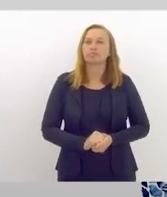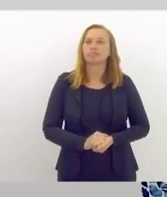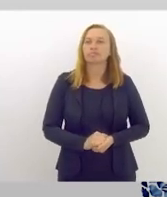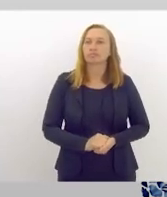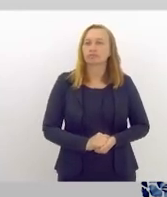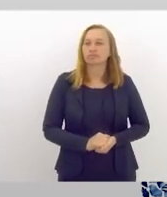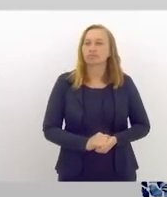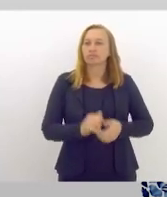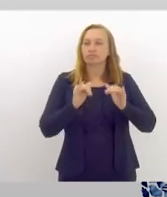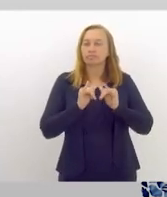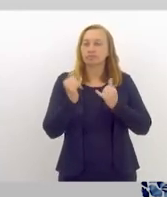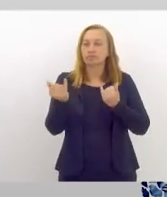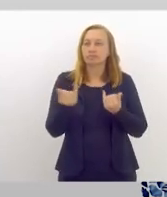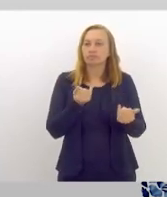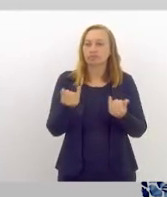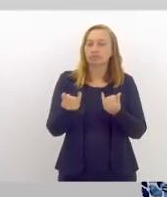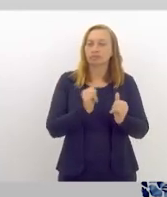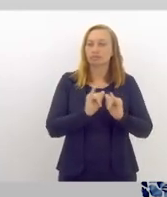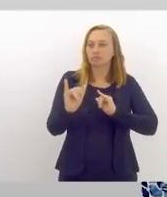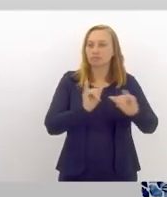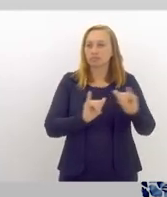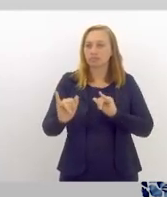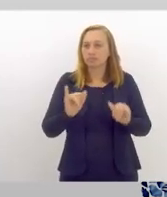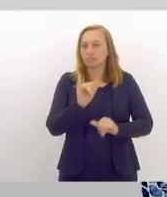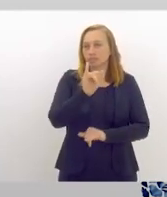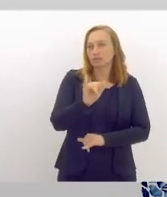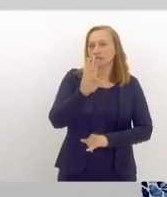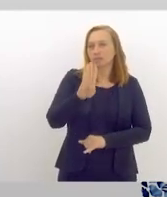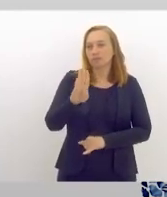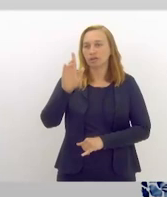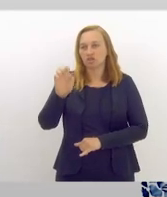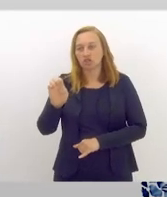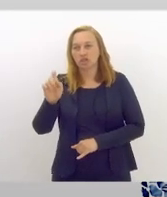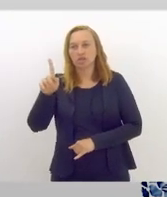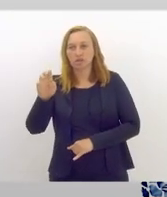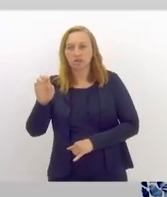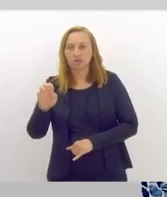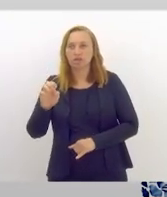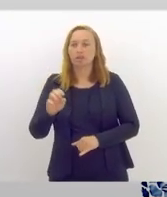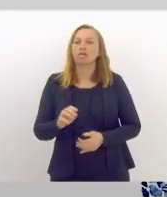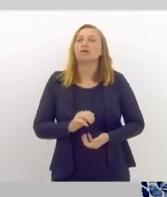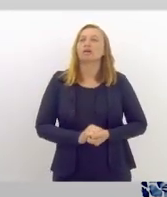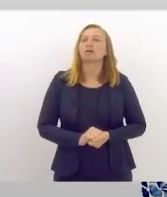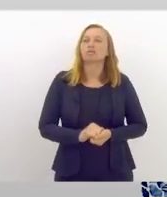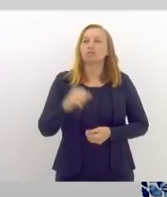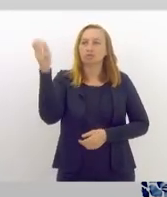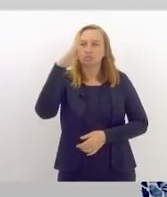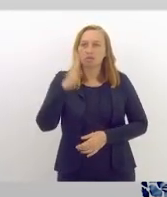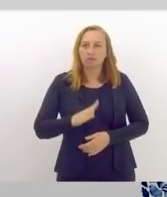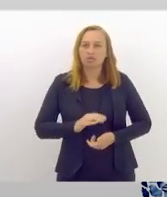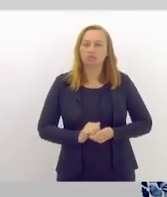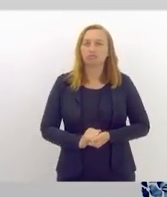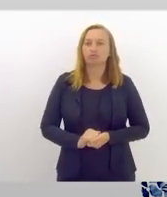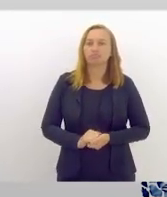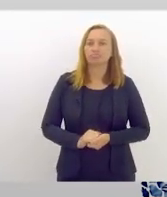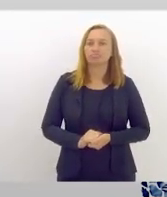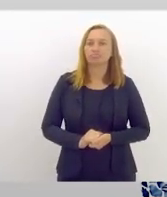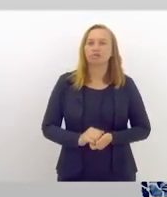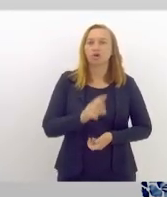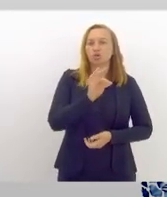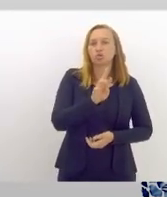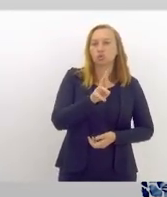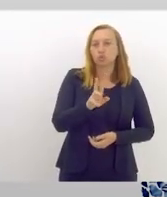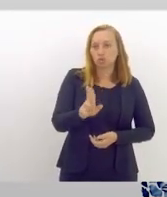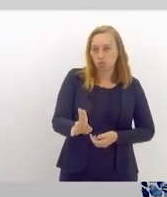a forma de divulgação do IBGE para a matriz um produto do Brasil a partir das true das